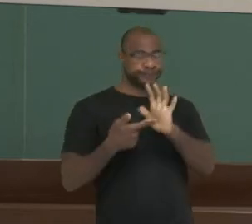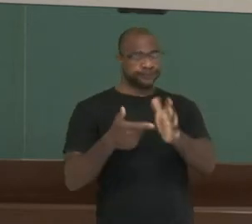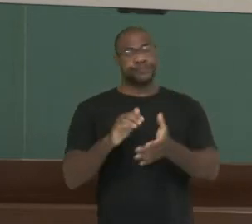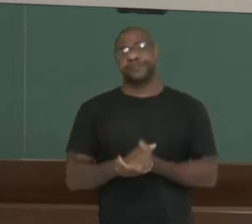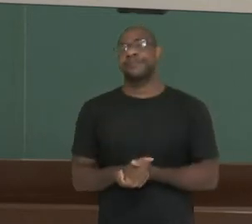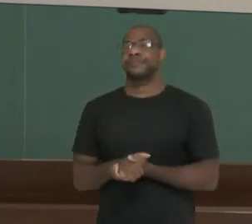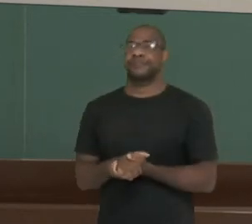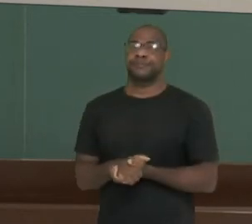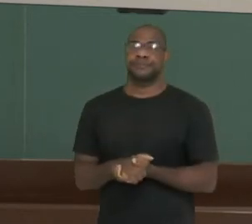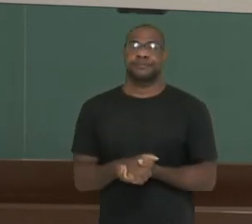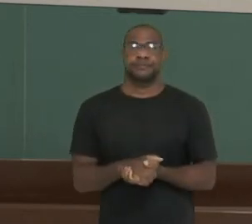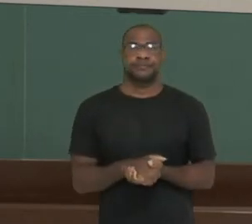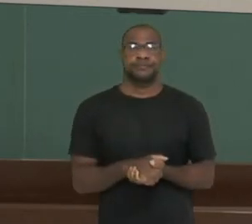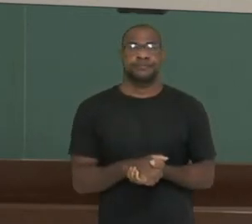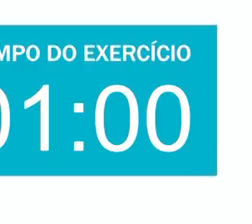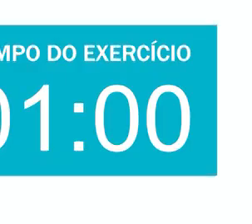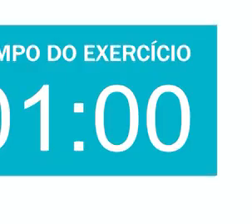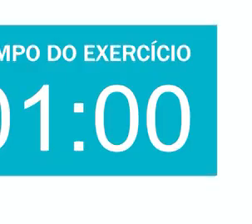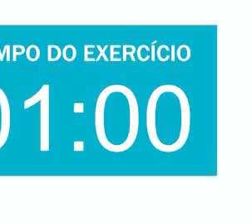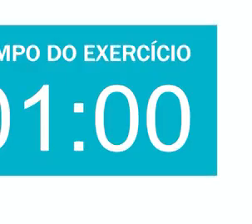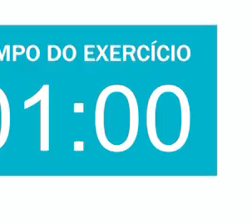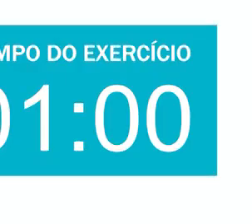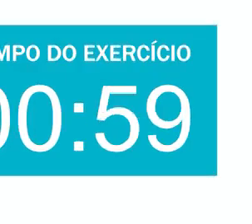estavam certos na resposta.